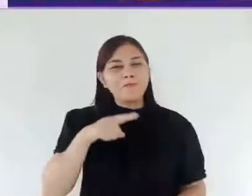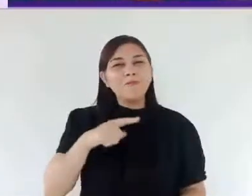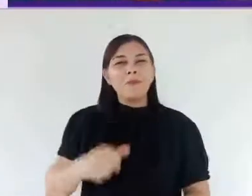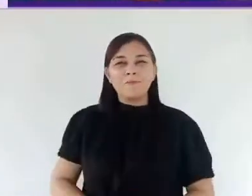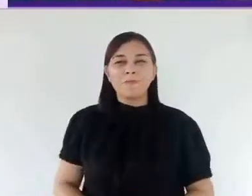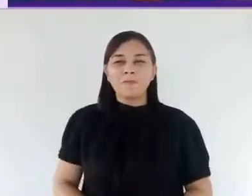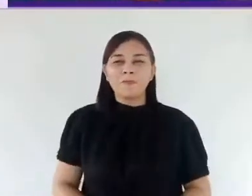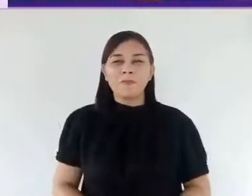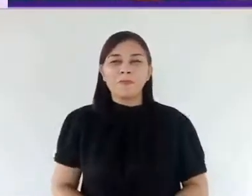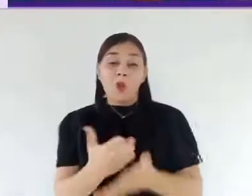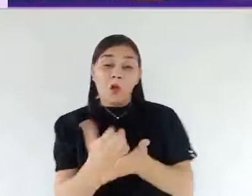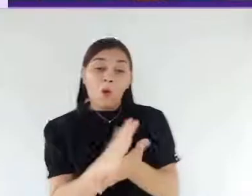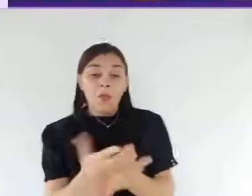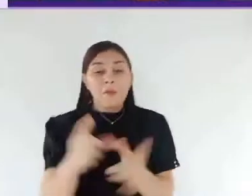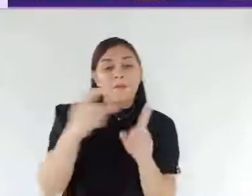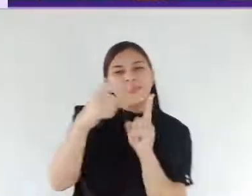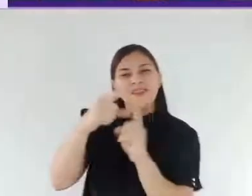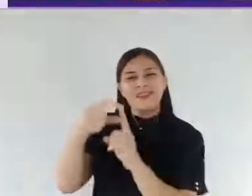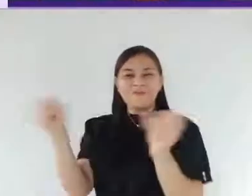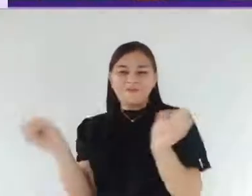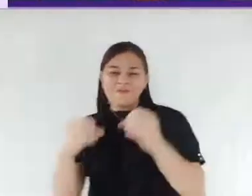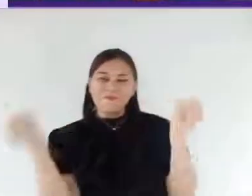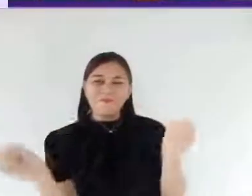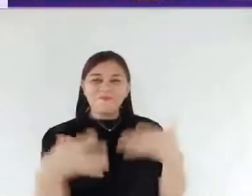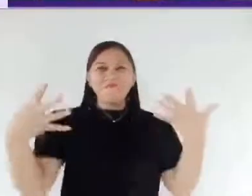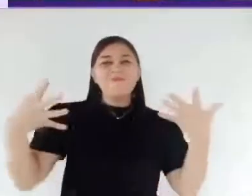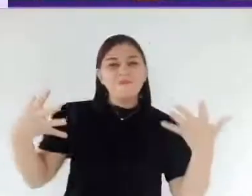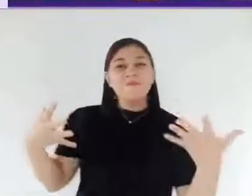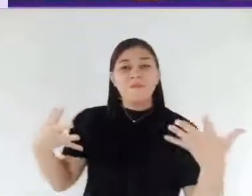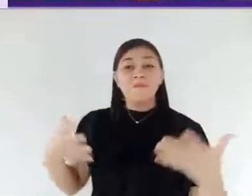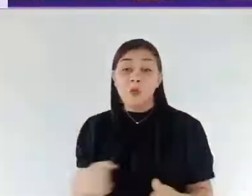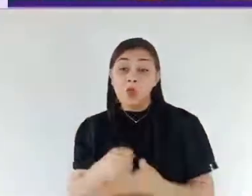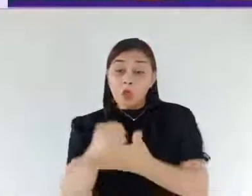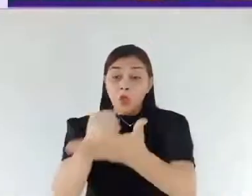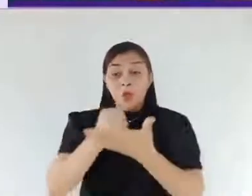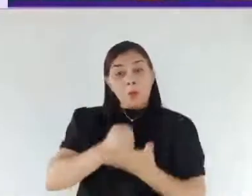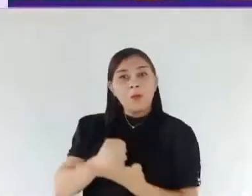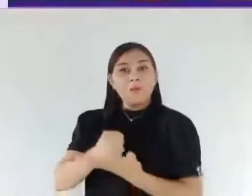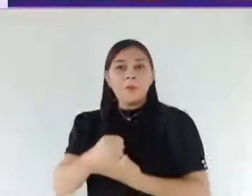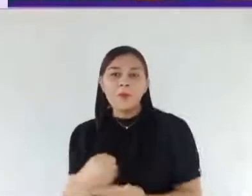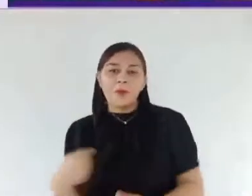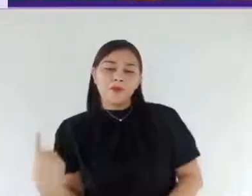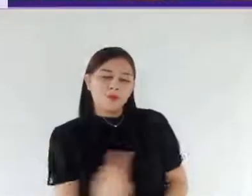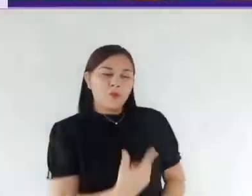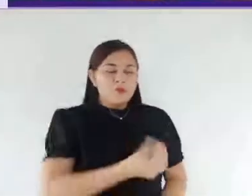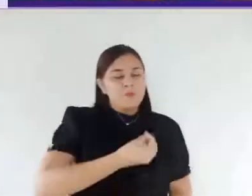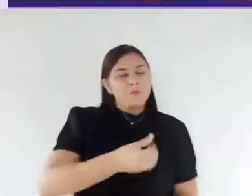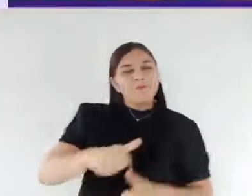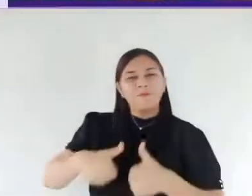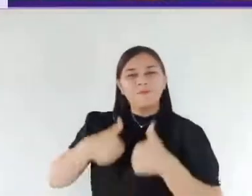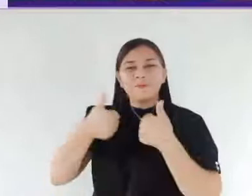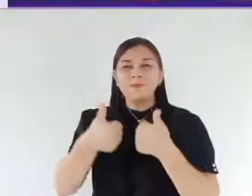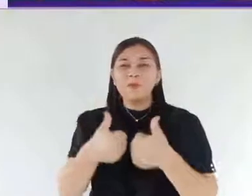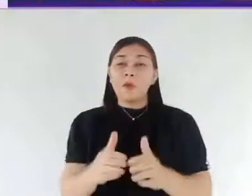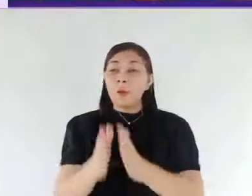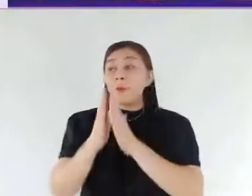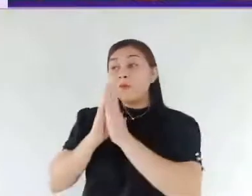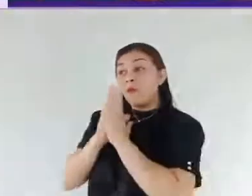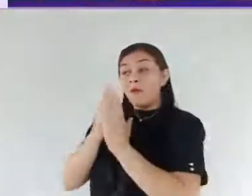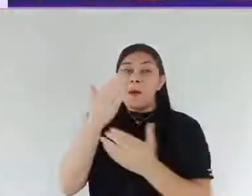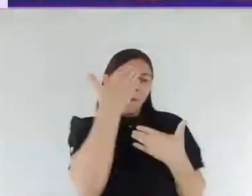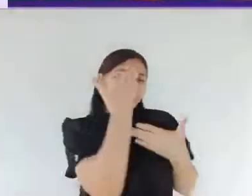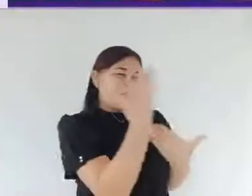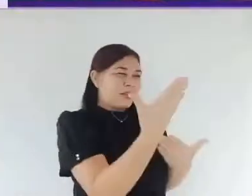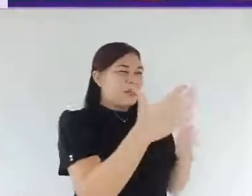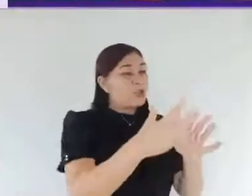Algumas palavrinhas são mágicas que ajudam a gente a viver melhor. Por favor, muito obrigada.